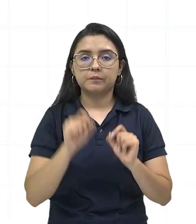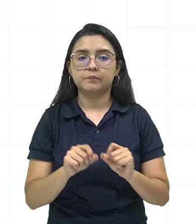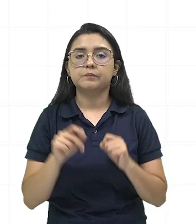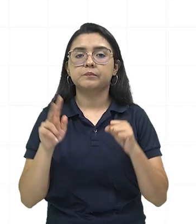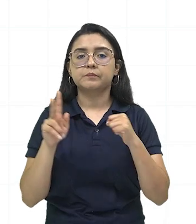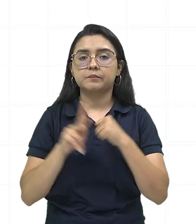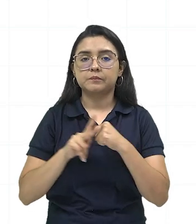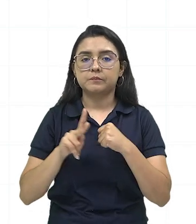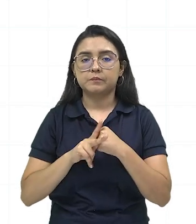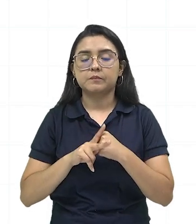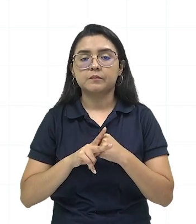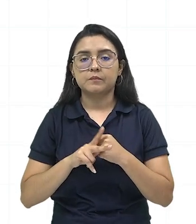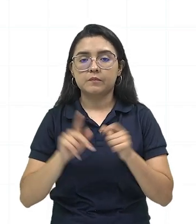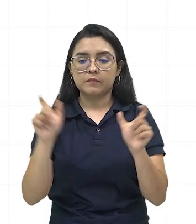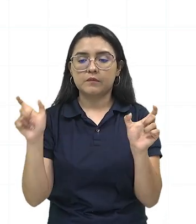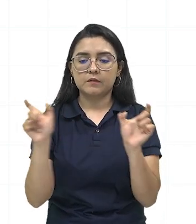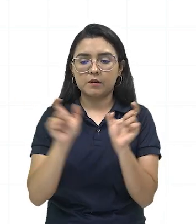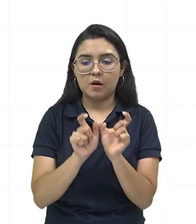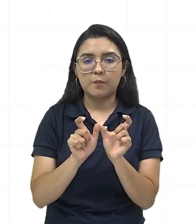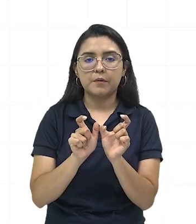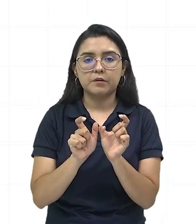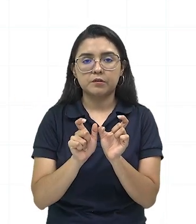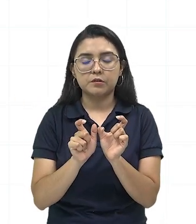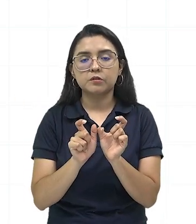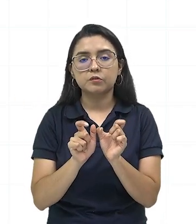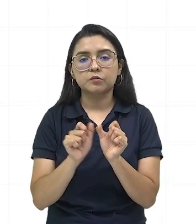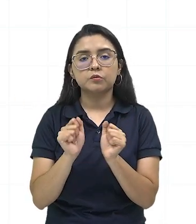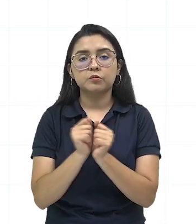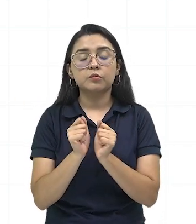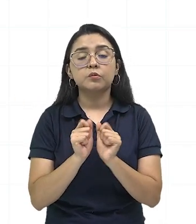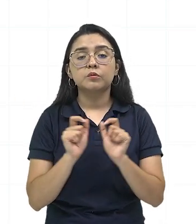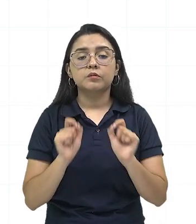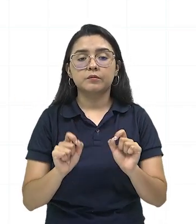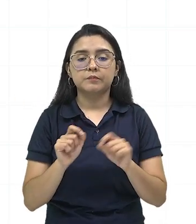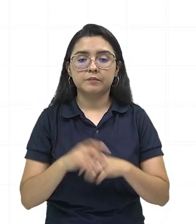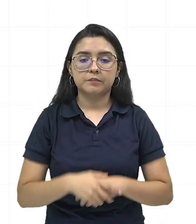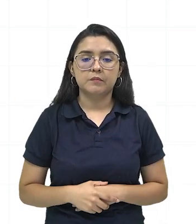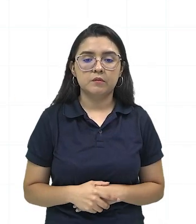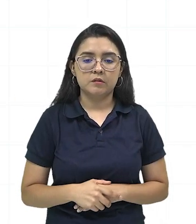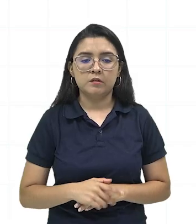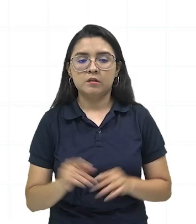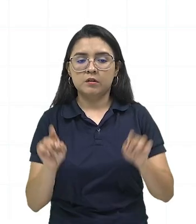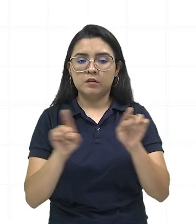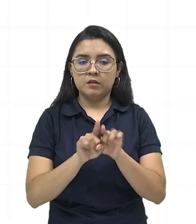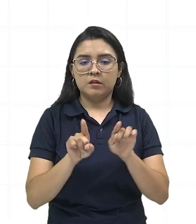pronome acompanha o substantivo, ele tem o nome de pronome